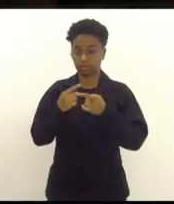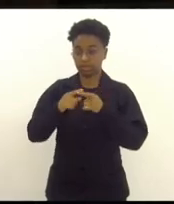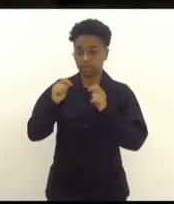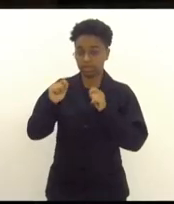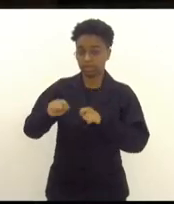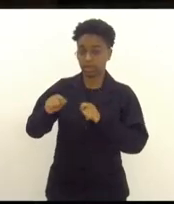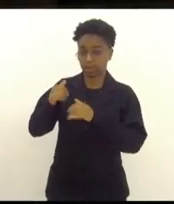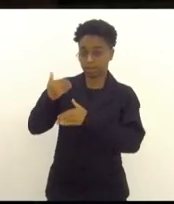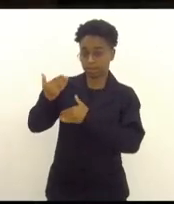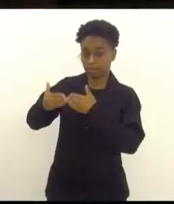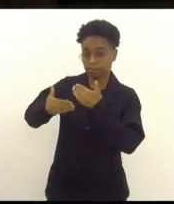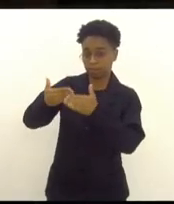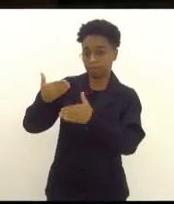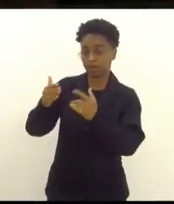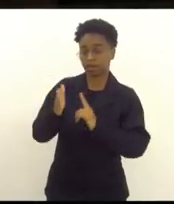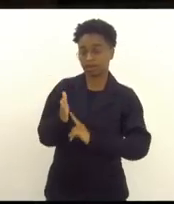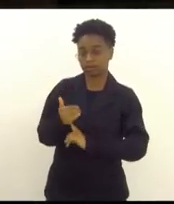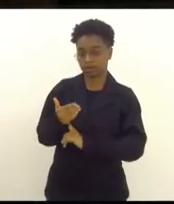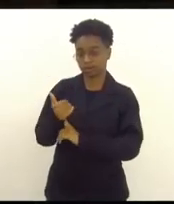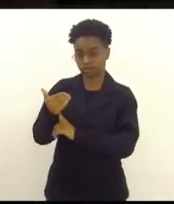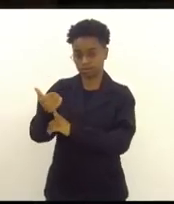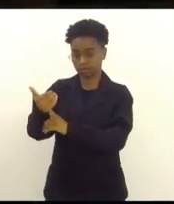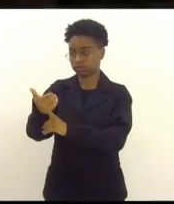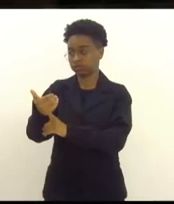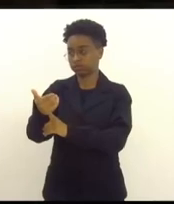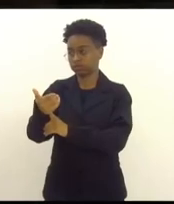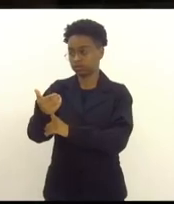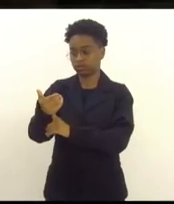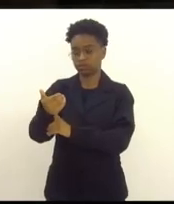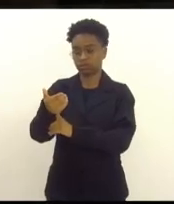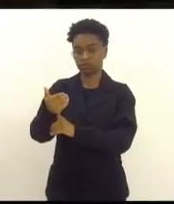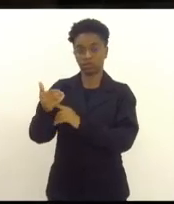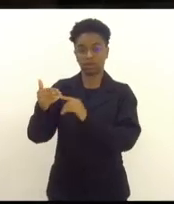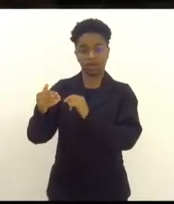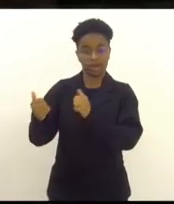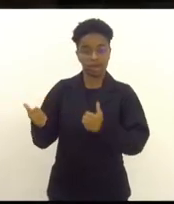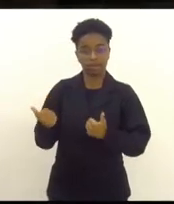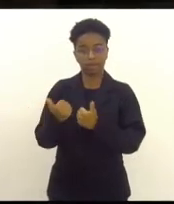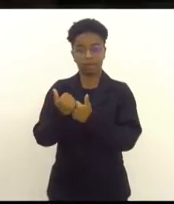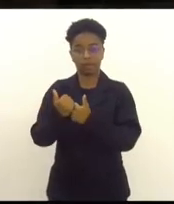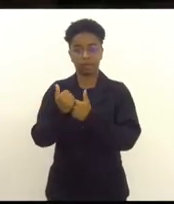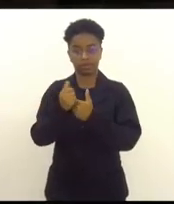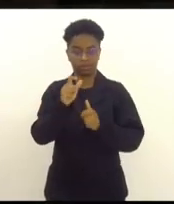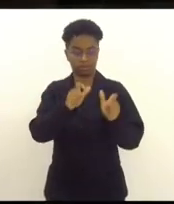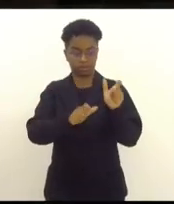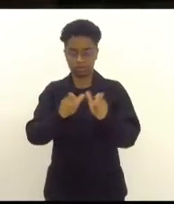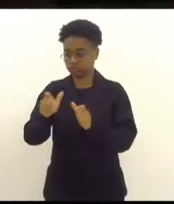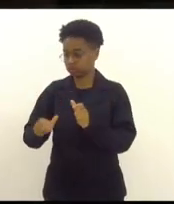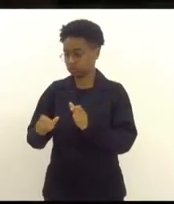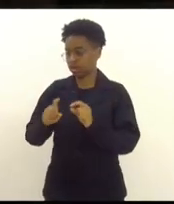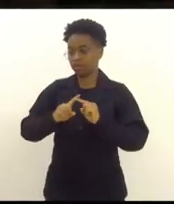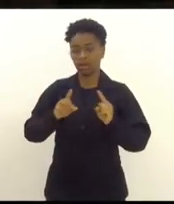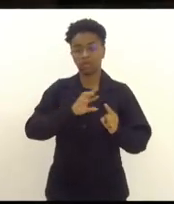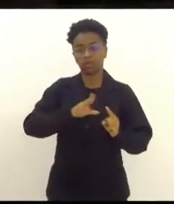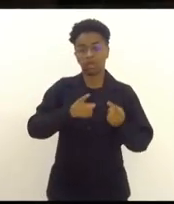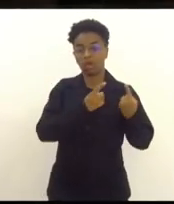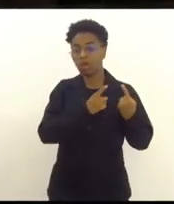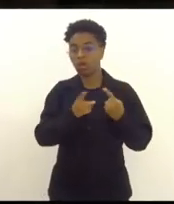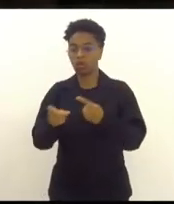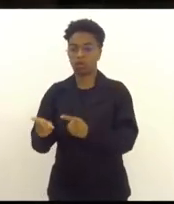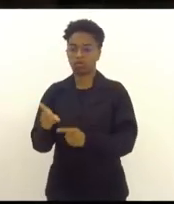evolutivo tecnológico seja a favor do ser humano e não contra ele